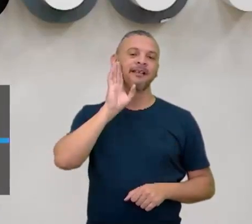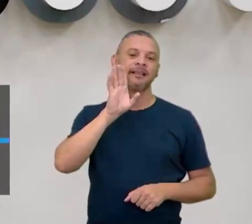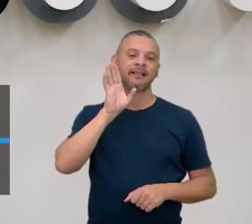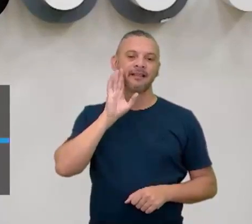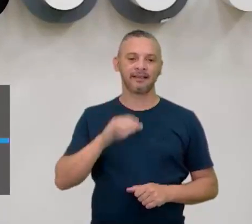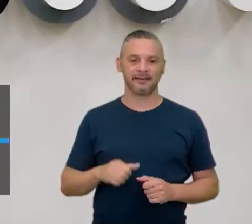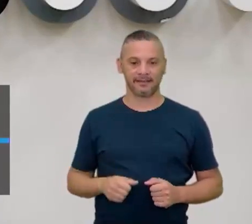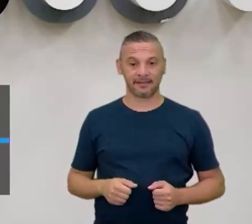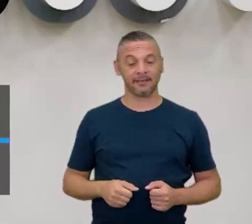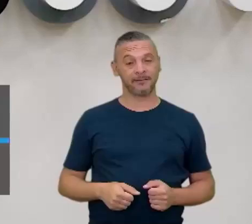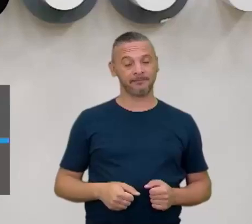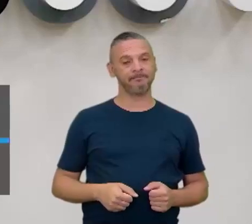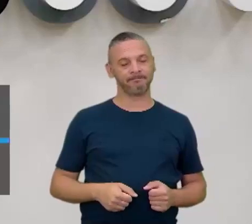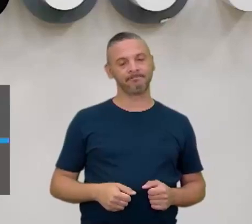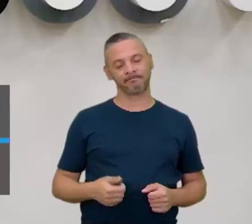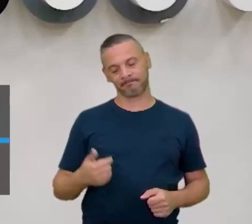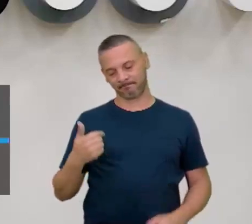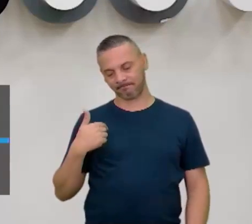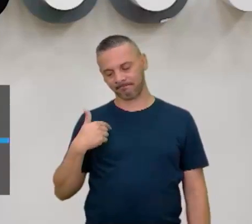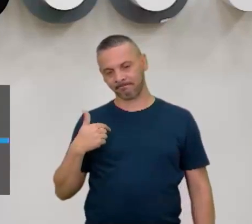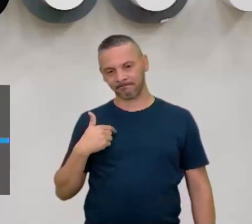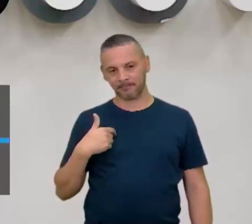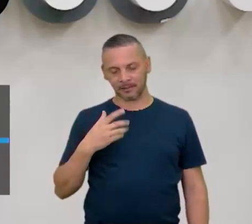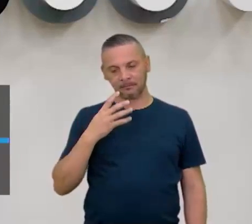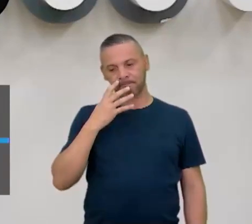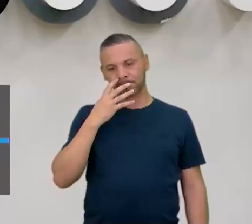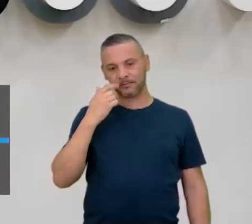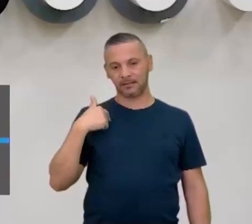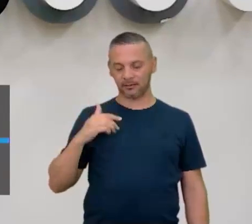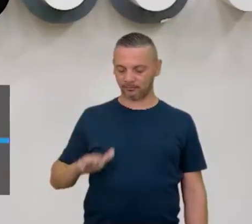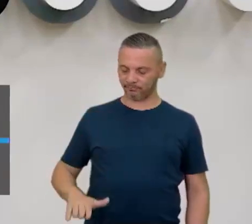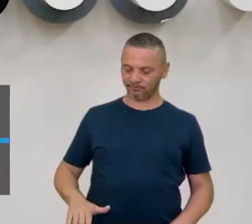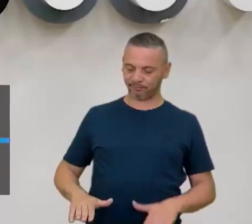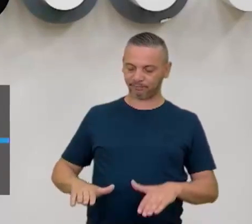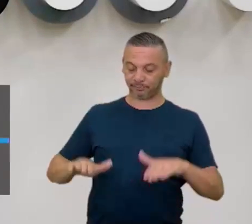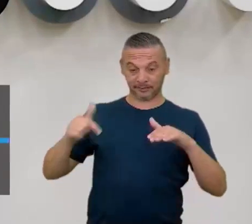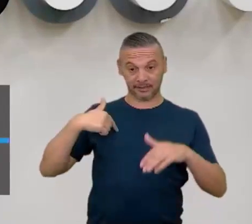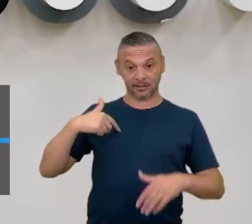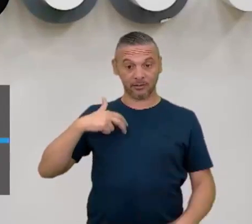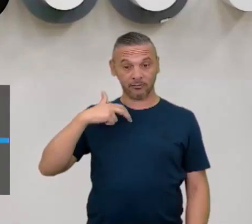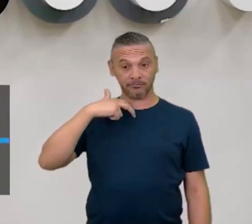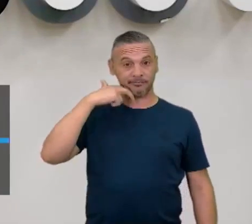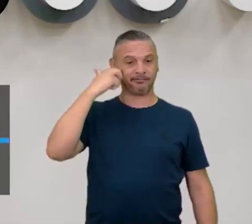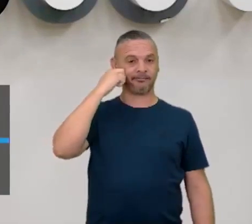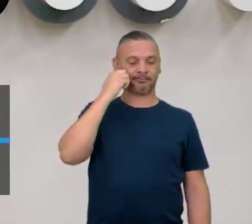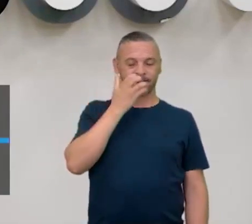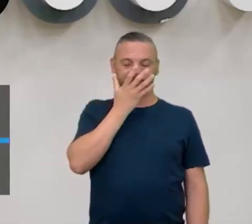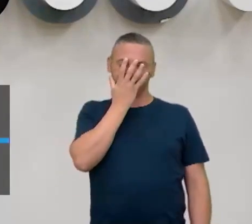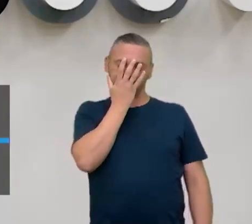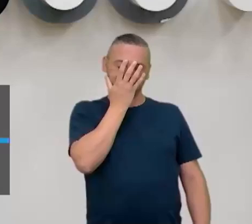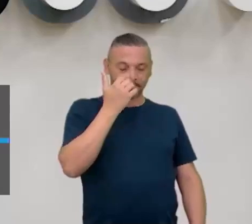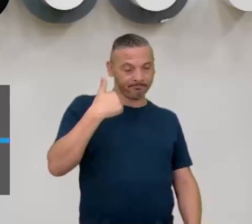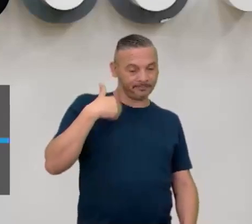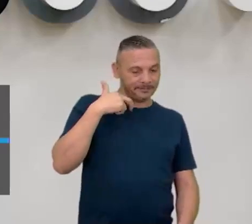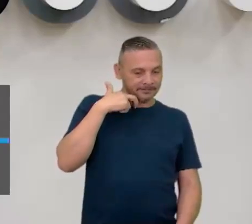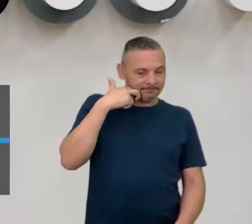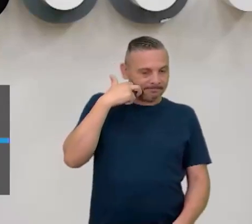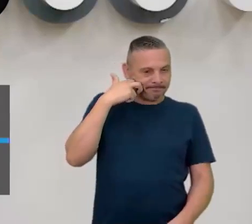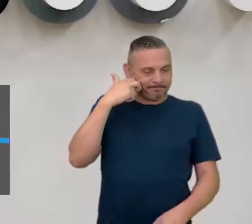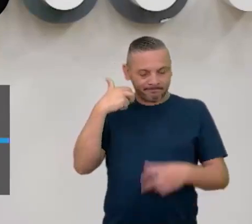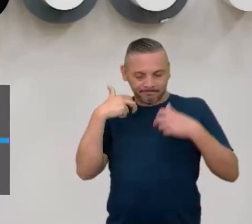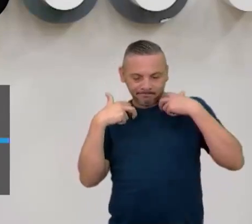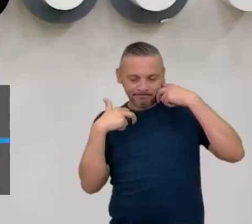Assim, eu sempre fui eu fui uma criança, um adolescente muito tímido. E eu procurei o teatro para me ajudar